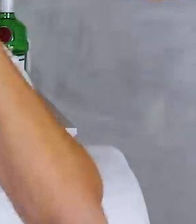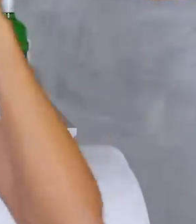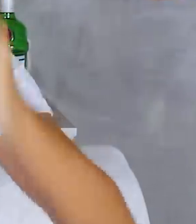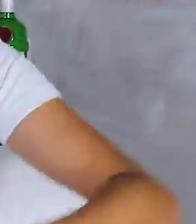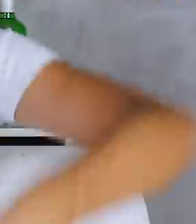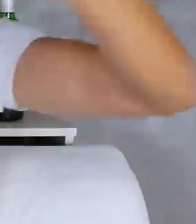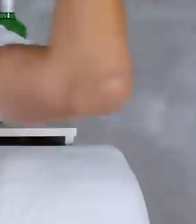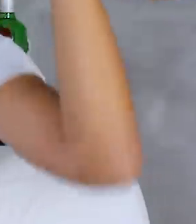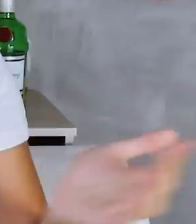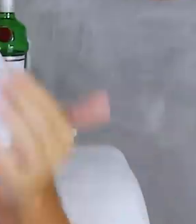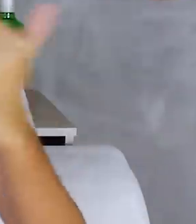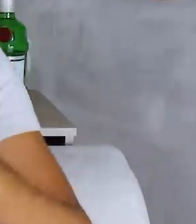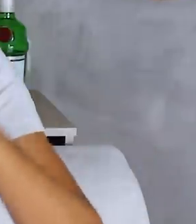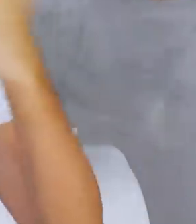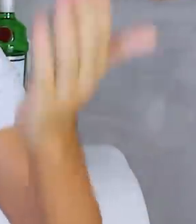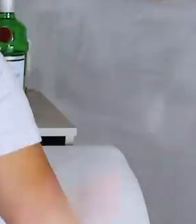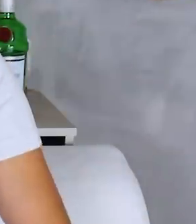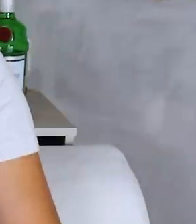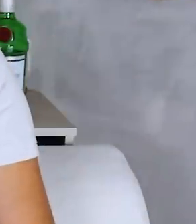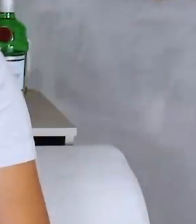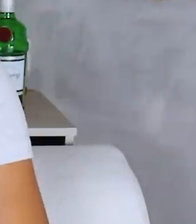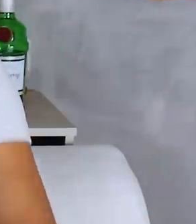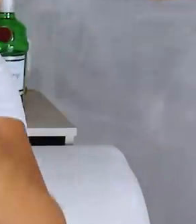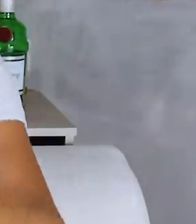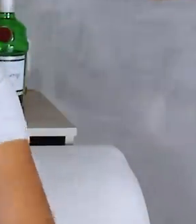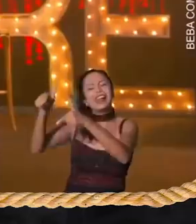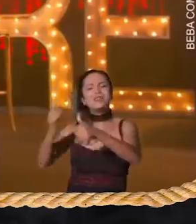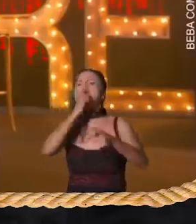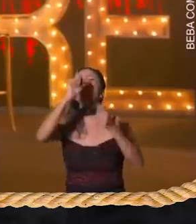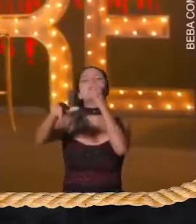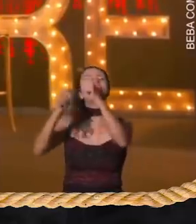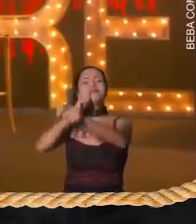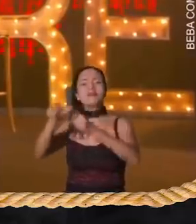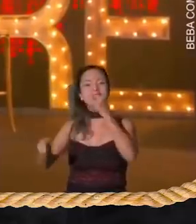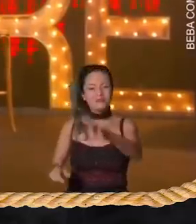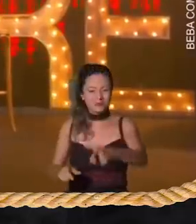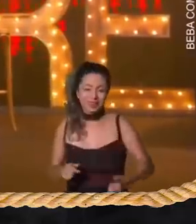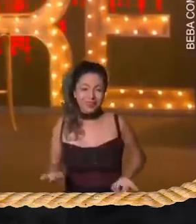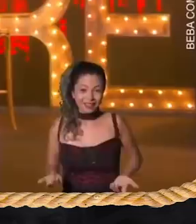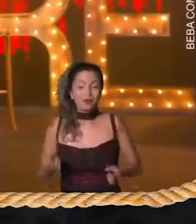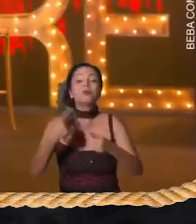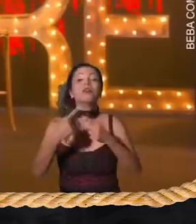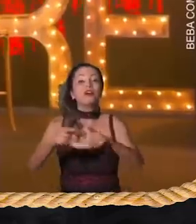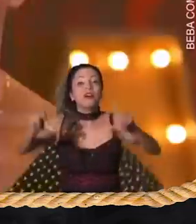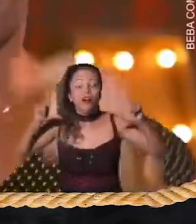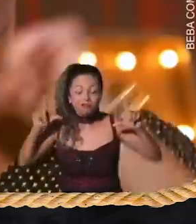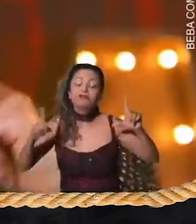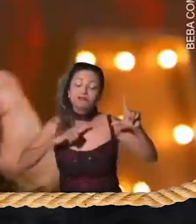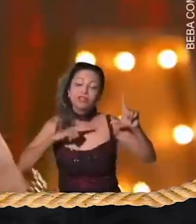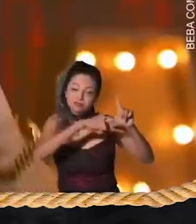senão Deus já ia puxar elas, porque é uma idade mais avançada. Confere aí. Cancelou o show porque não tinha público. Não tinha público. Só que é o